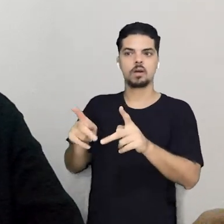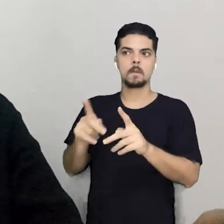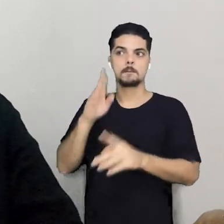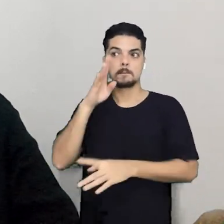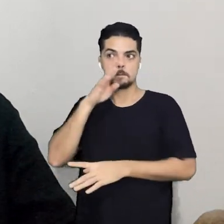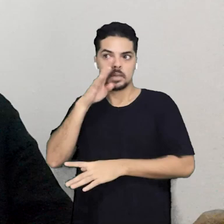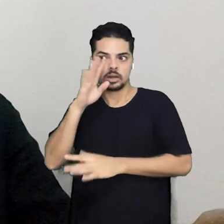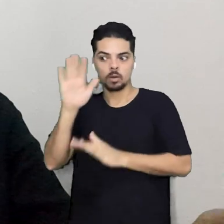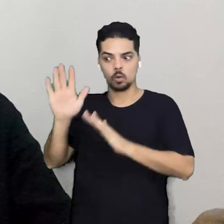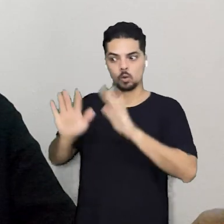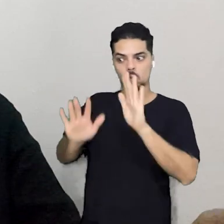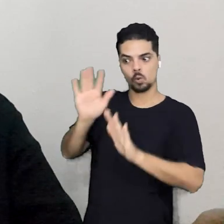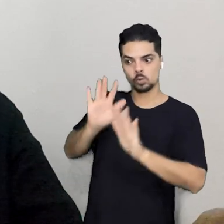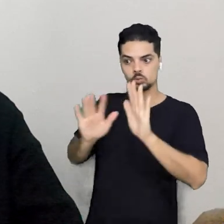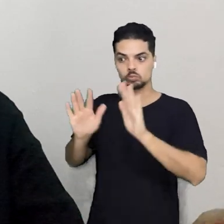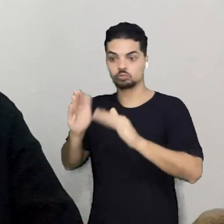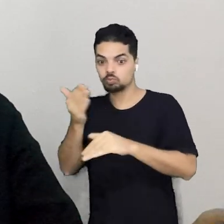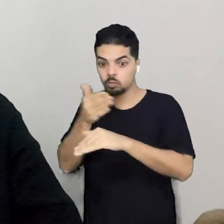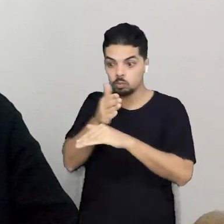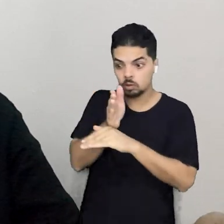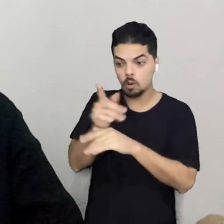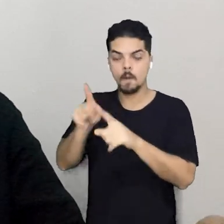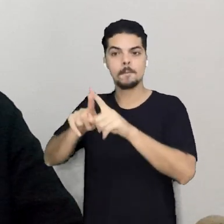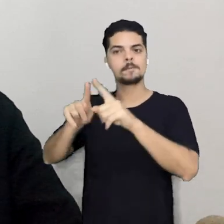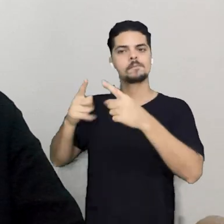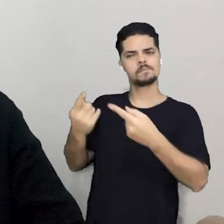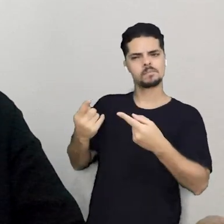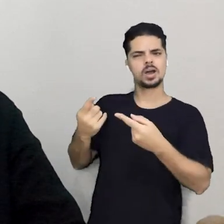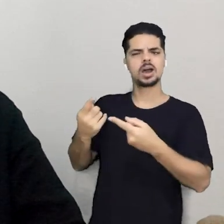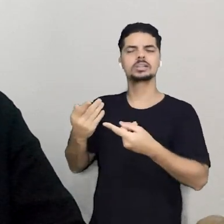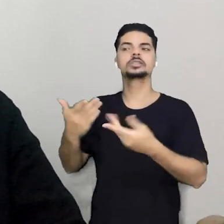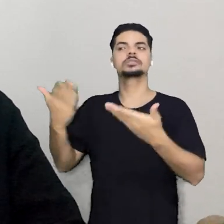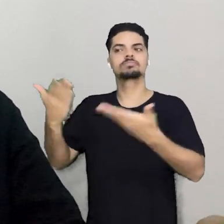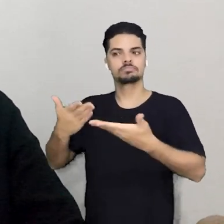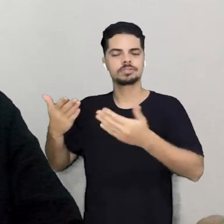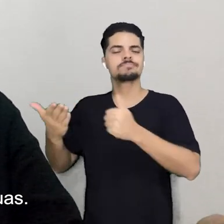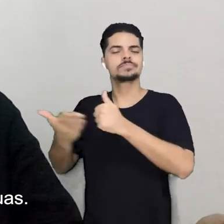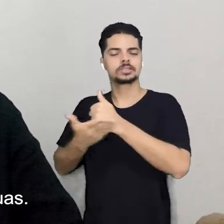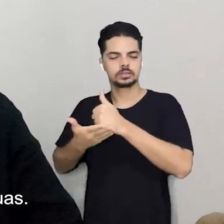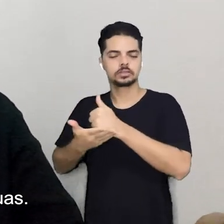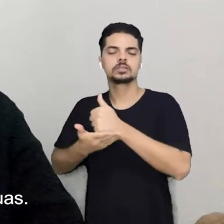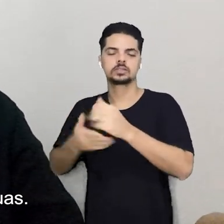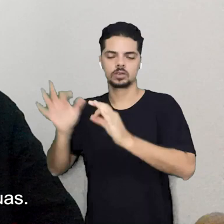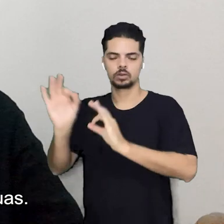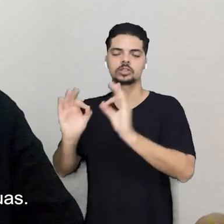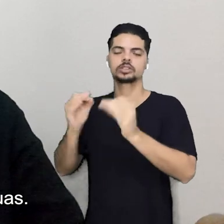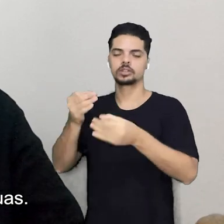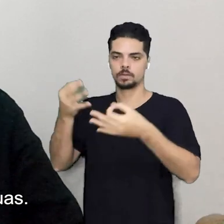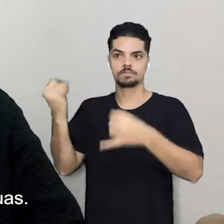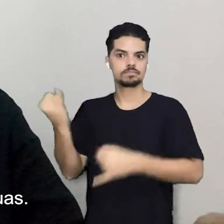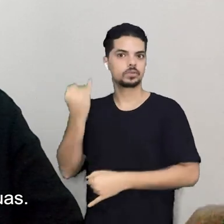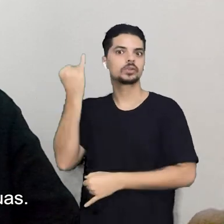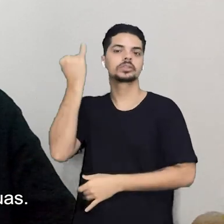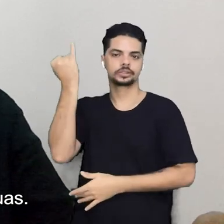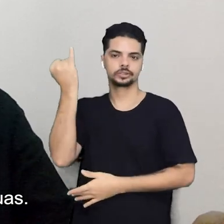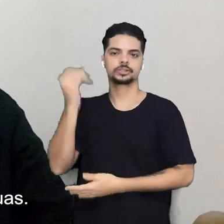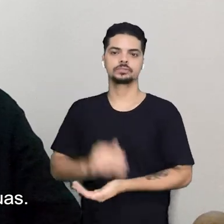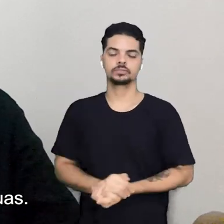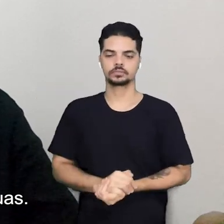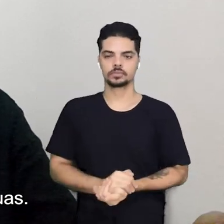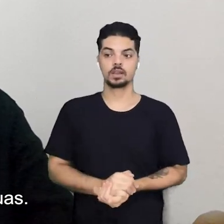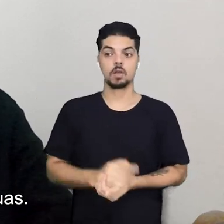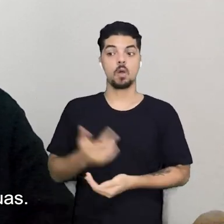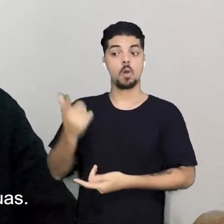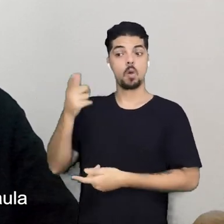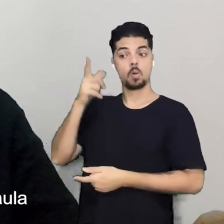aventura perigosa, mas fundamental. Ontem e hoje. E a minha sugestão de